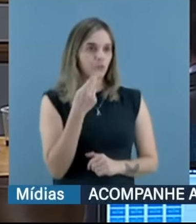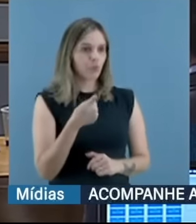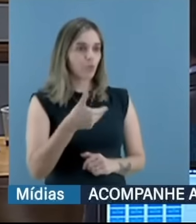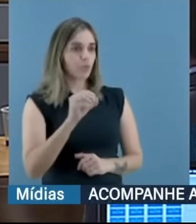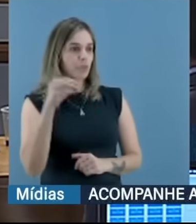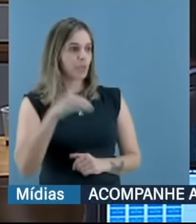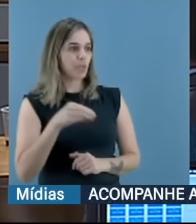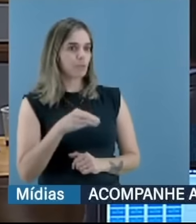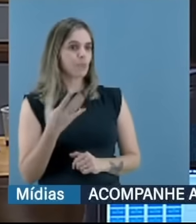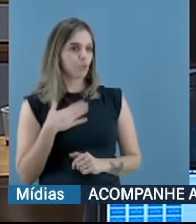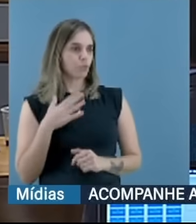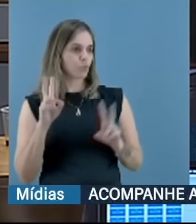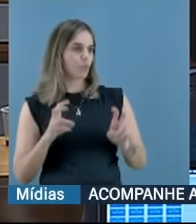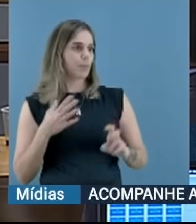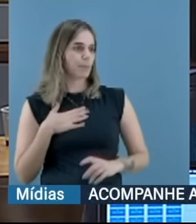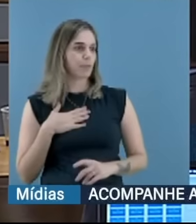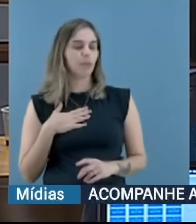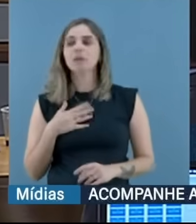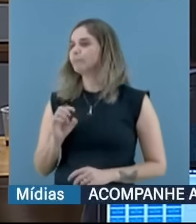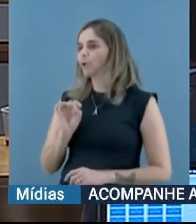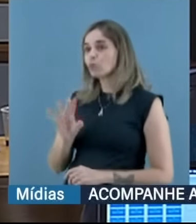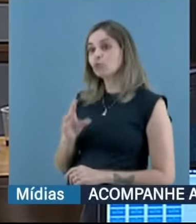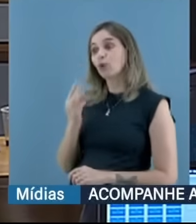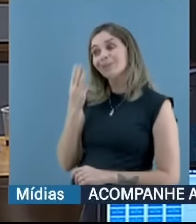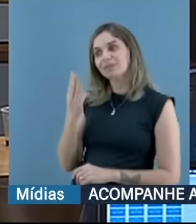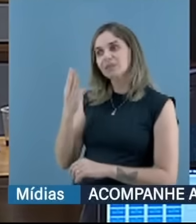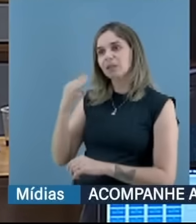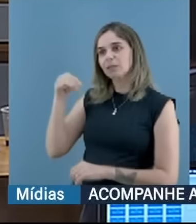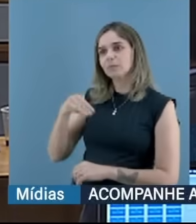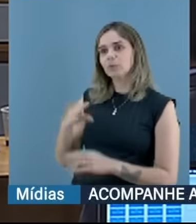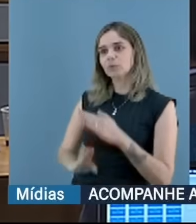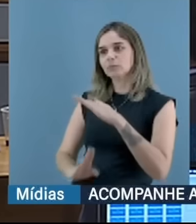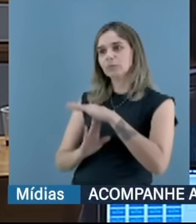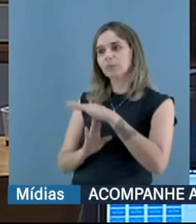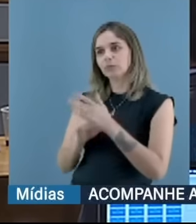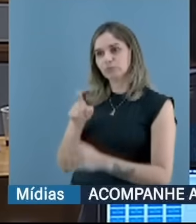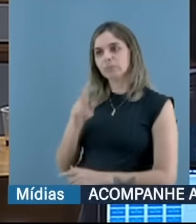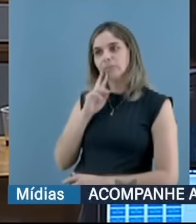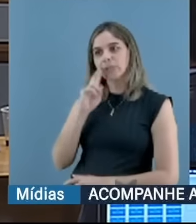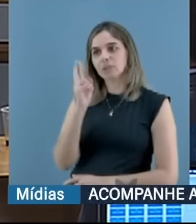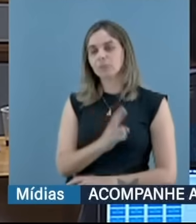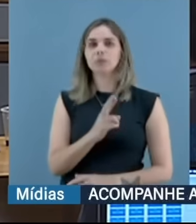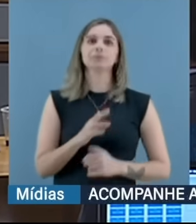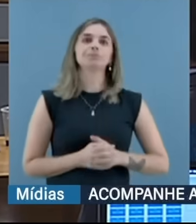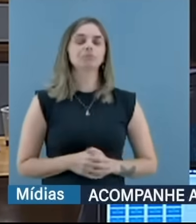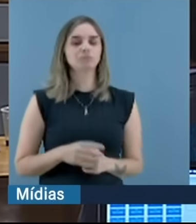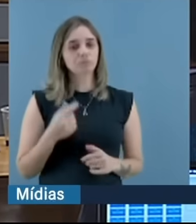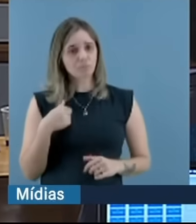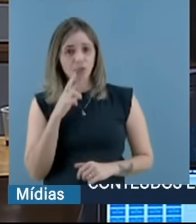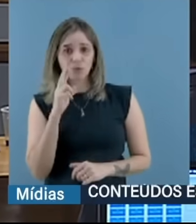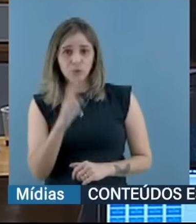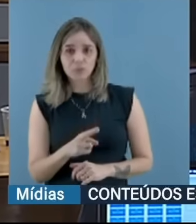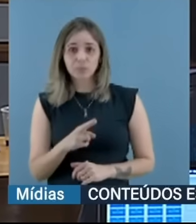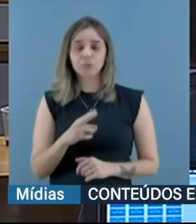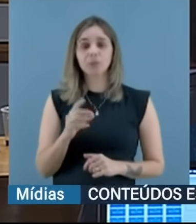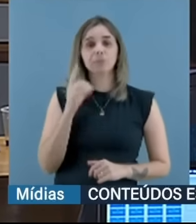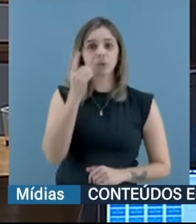tem 3 minutos para responder... Presidente, a fala dele. Eu vou responder o senador, o deputado Marcos